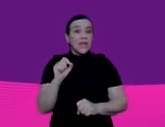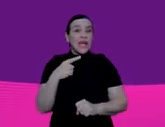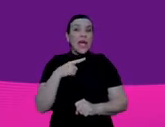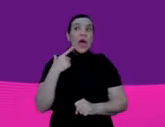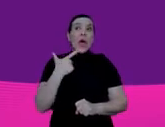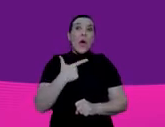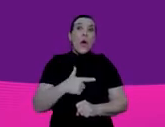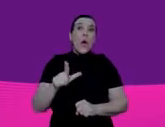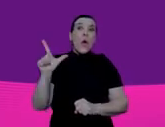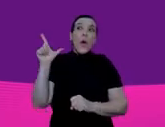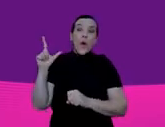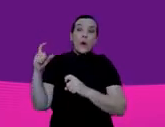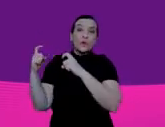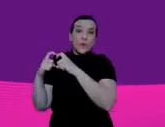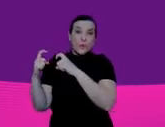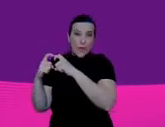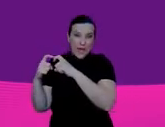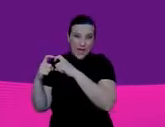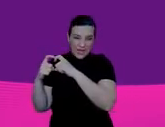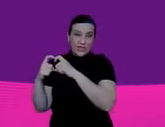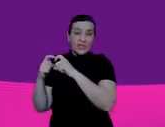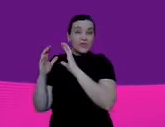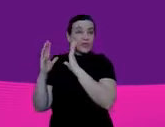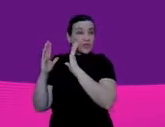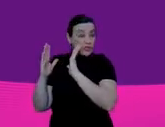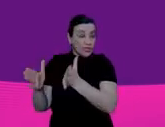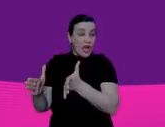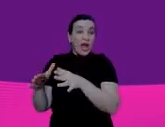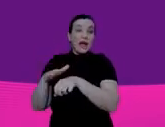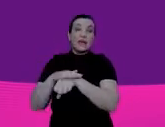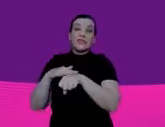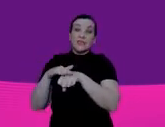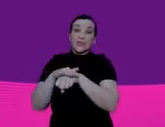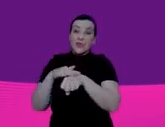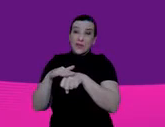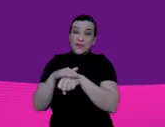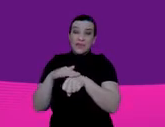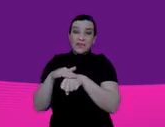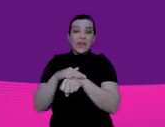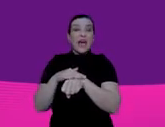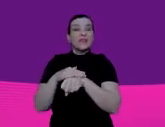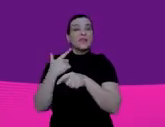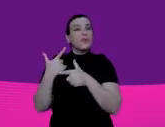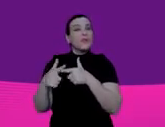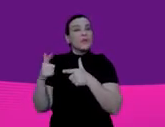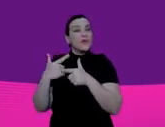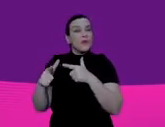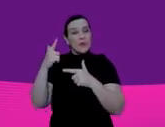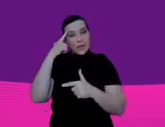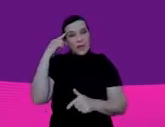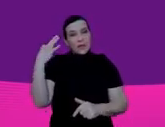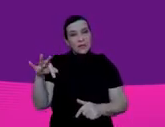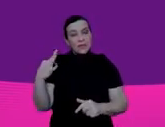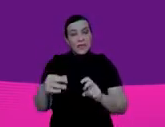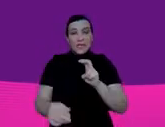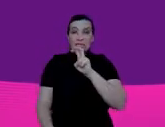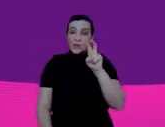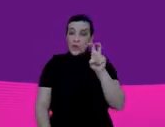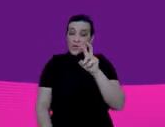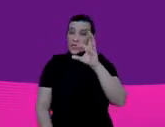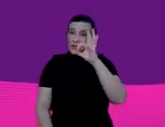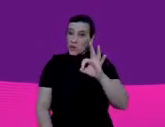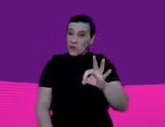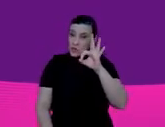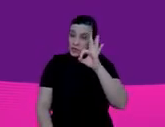dessa visita à emergência com a queixa de cefaleia, e só 55% dos pacientes tinham previamente o diagnóstico de